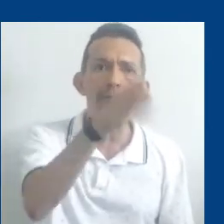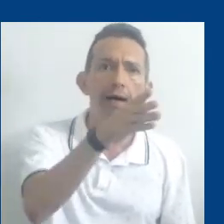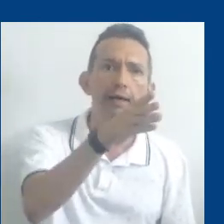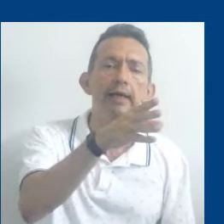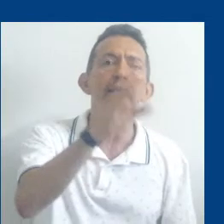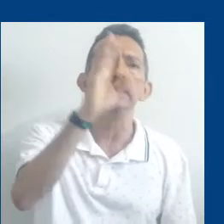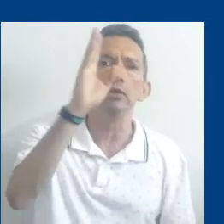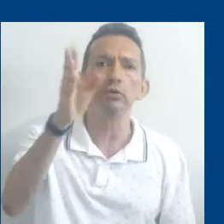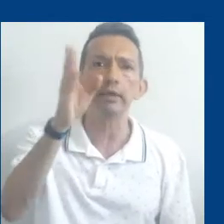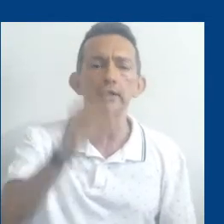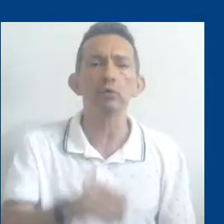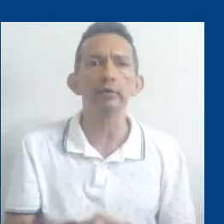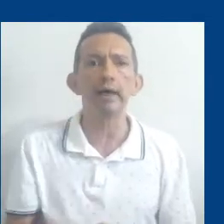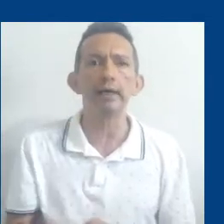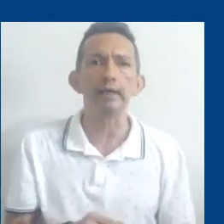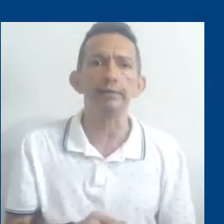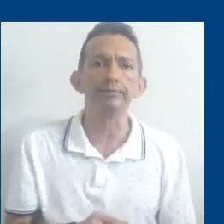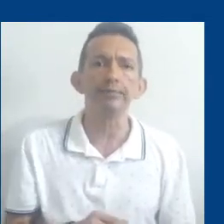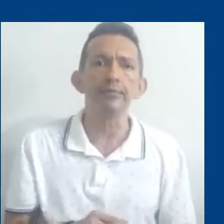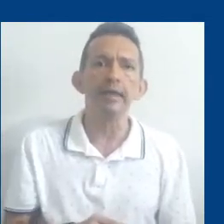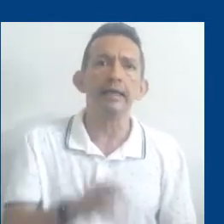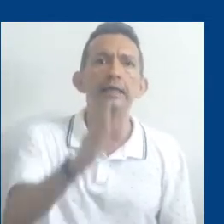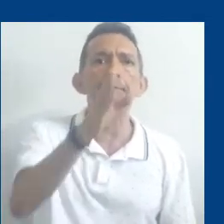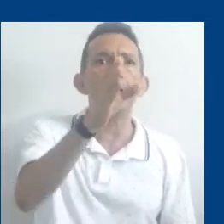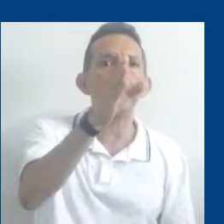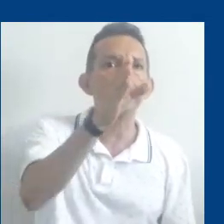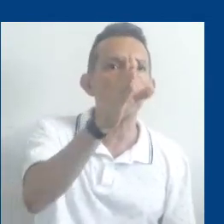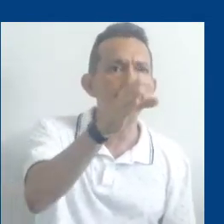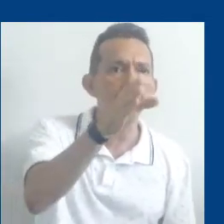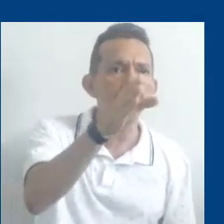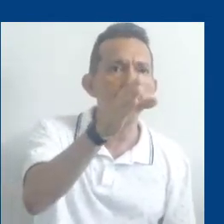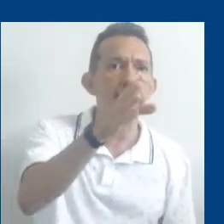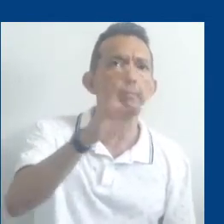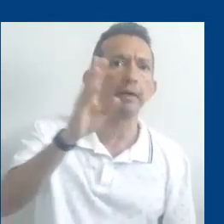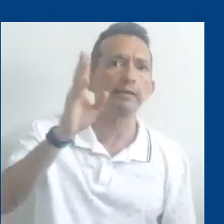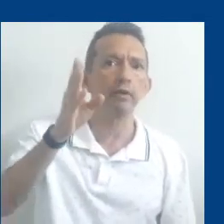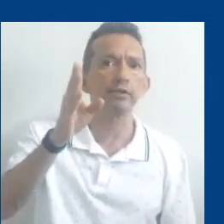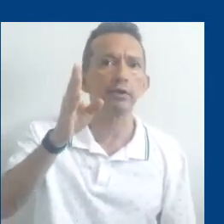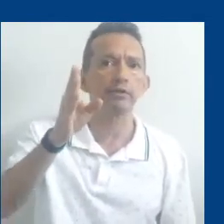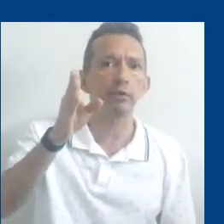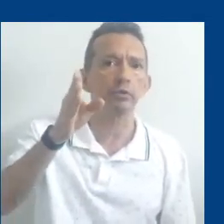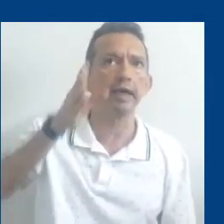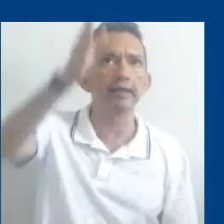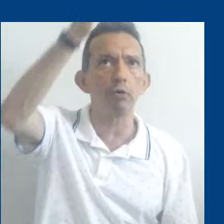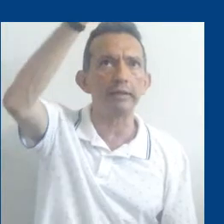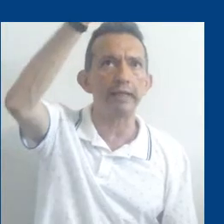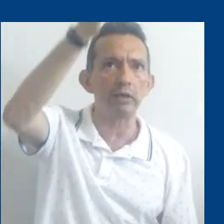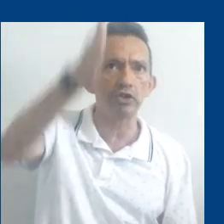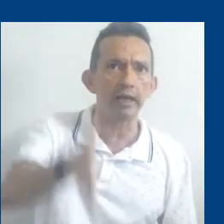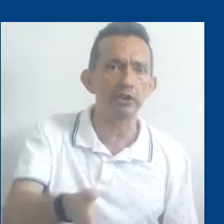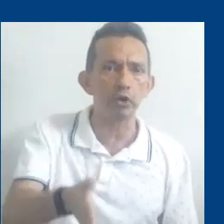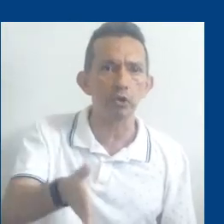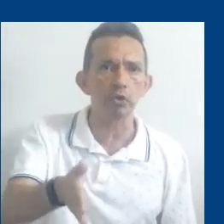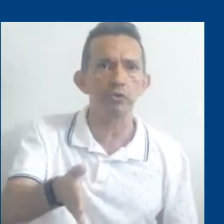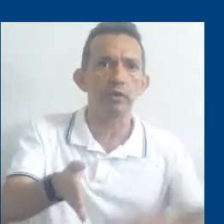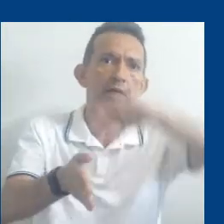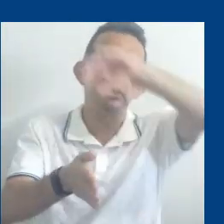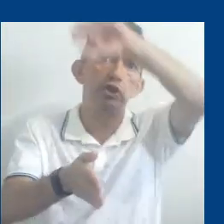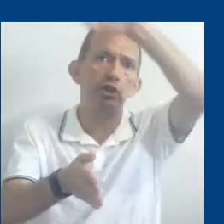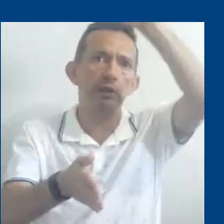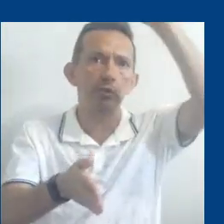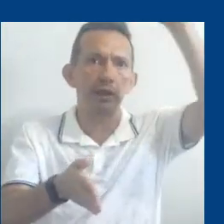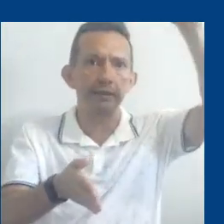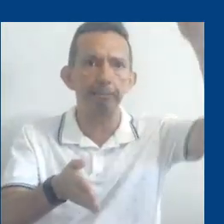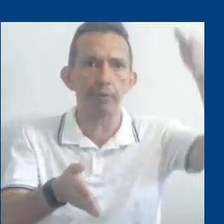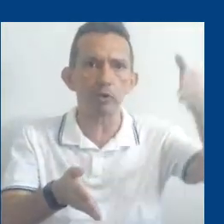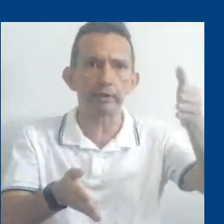uma primária e outra secundária. Entre a parede celular primária e a parede celular secundária tem um material gelatinoso,